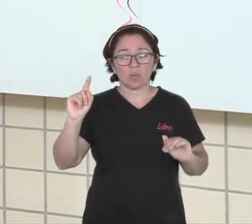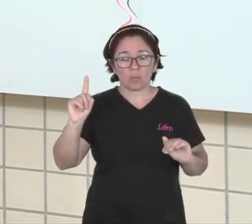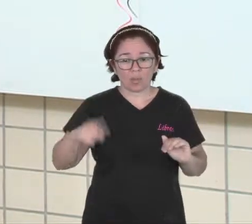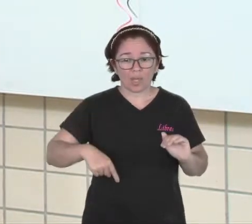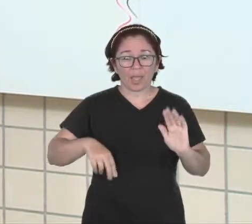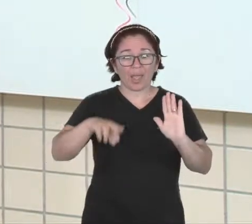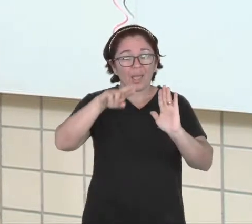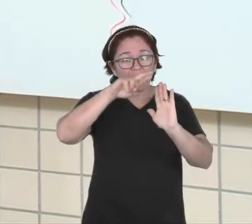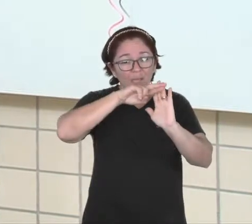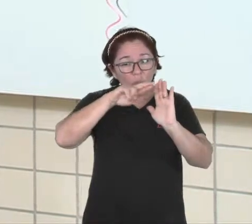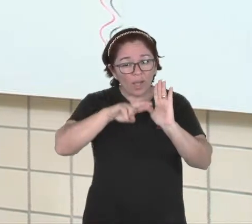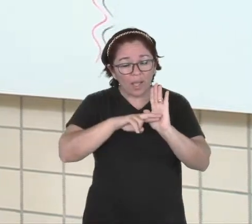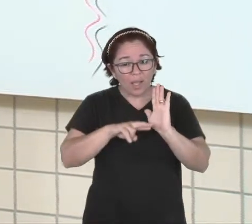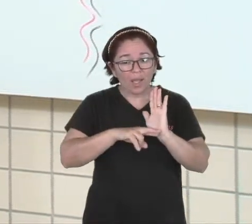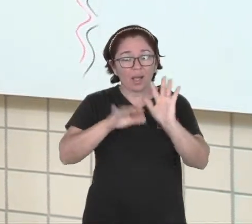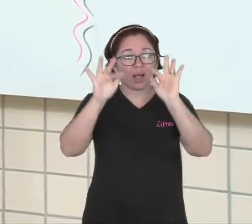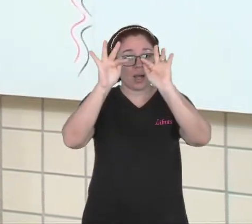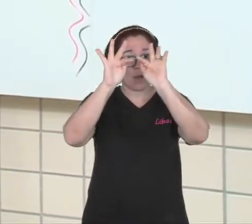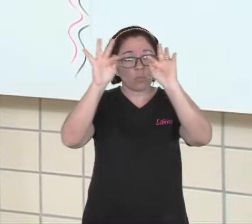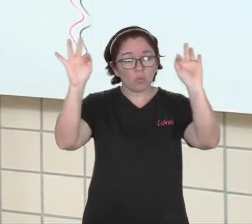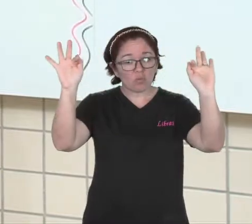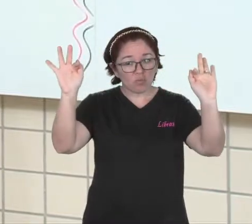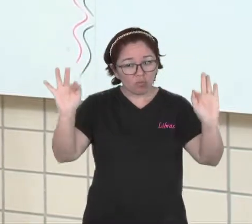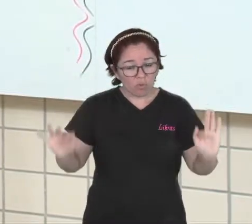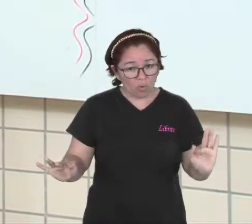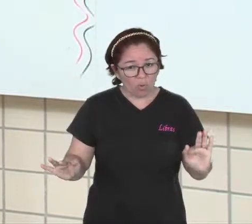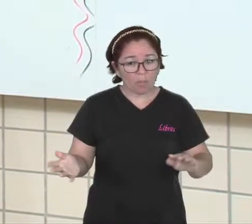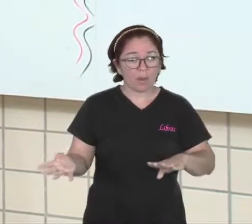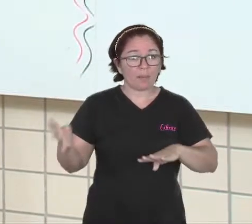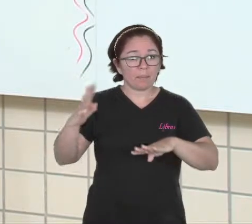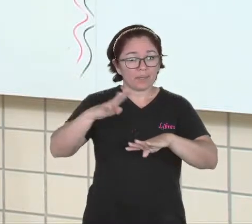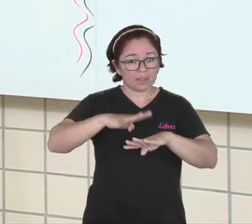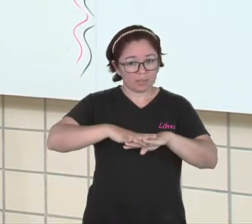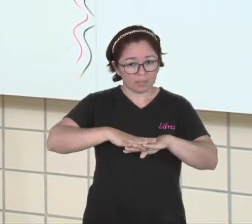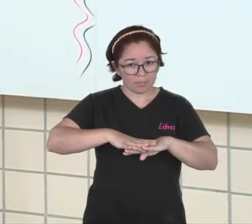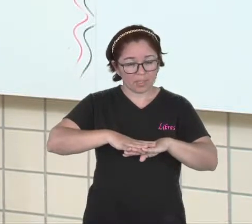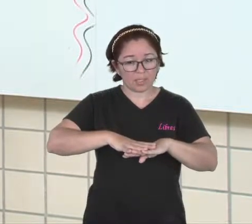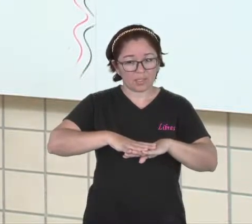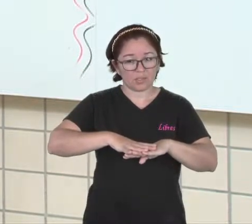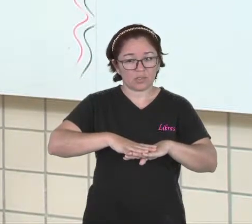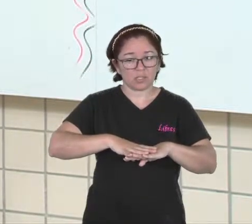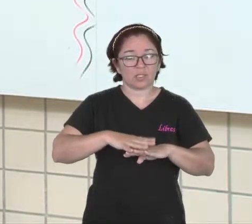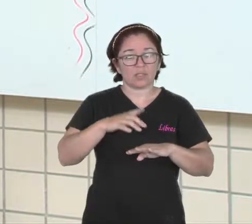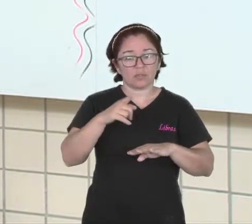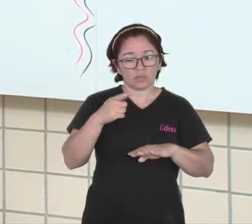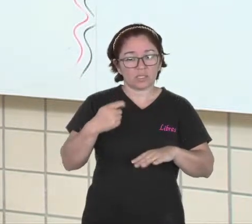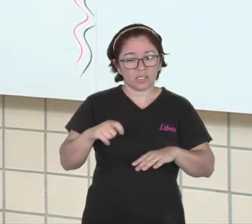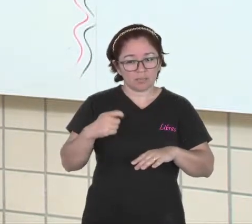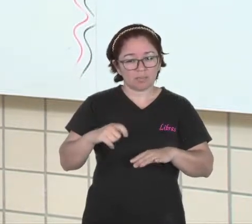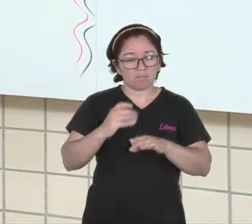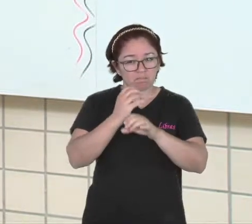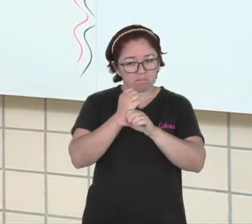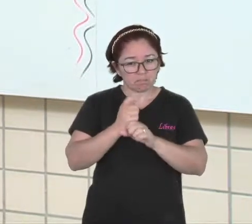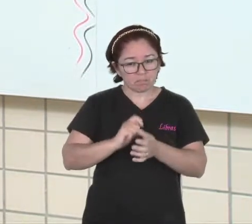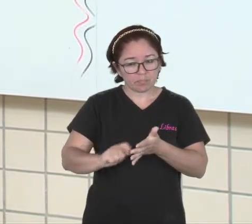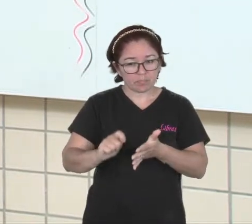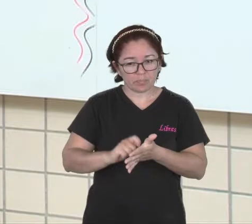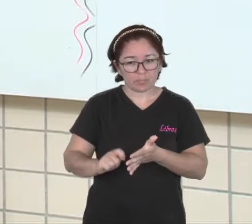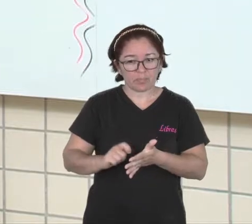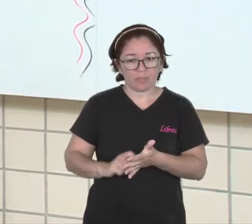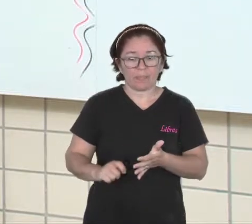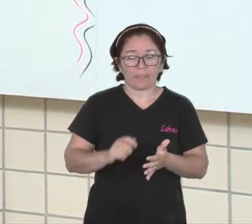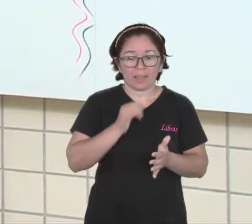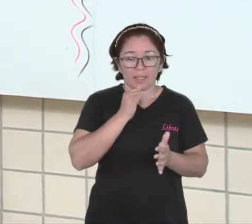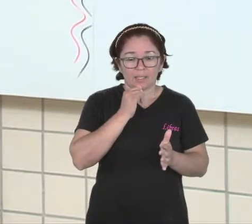uma fórmula que você precisa criar que estabeleça isso aqui sem deixar exceções. Pensa comigo.